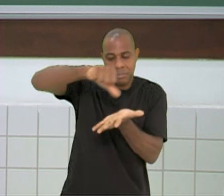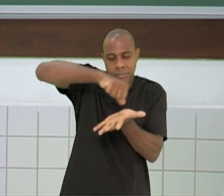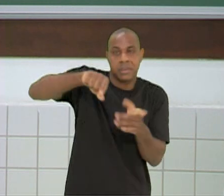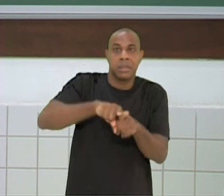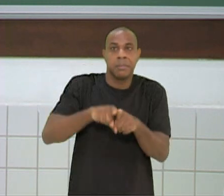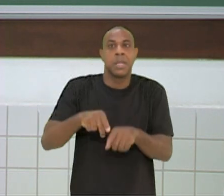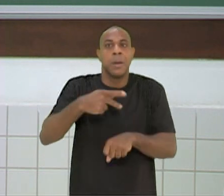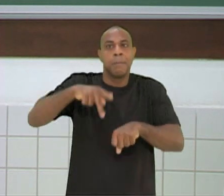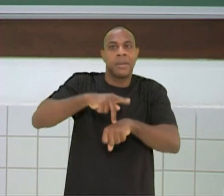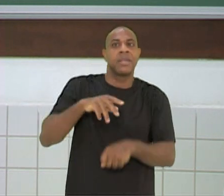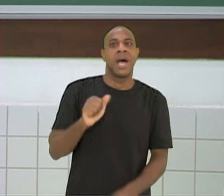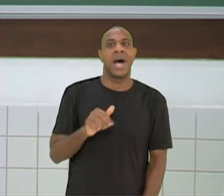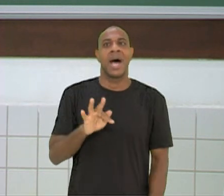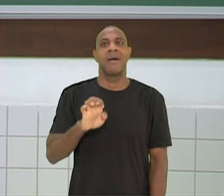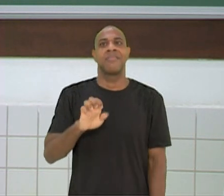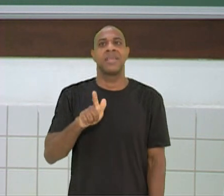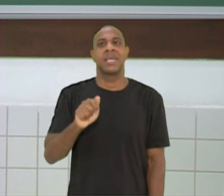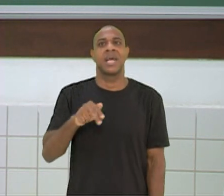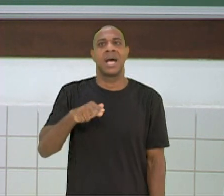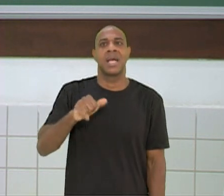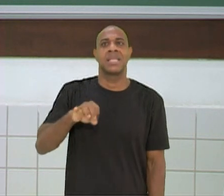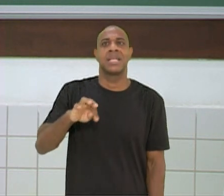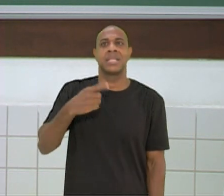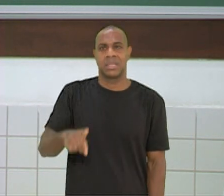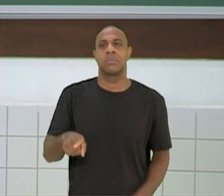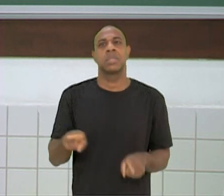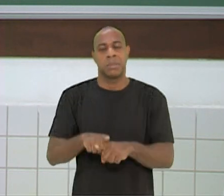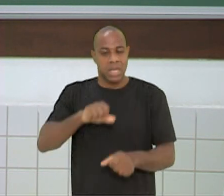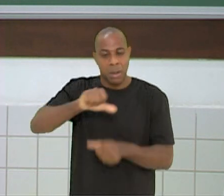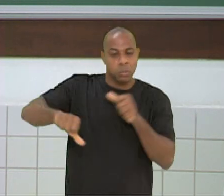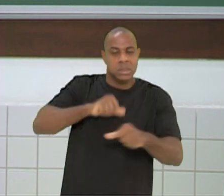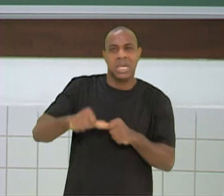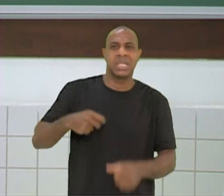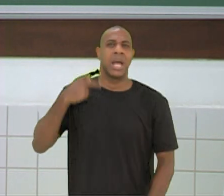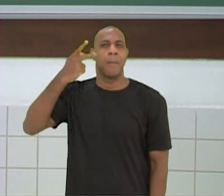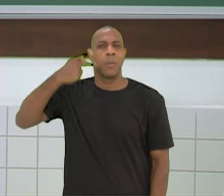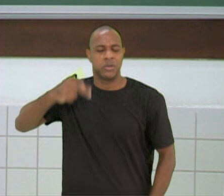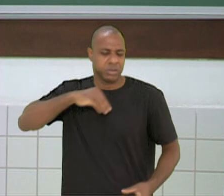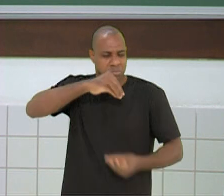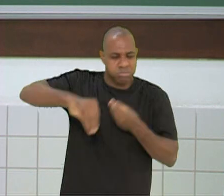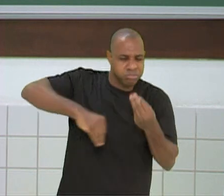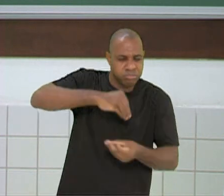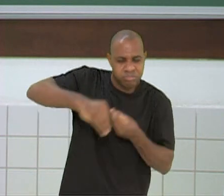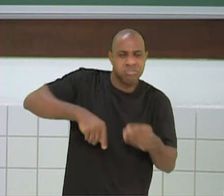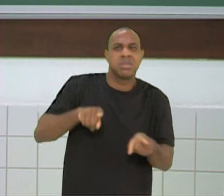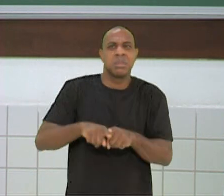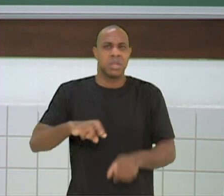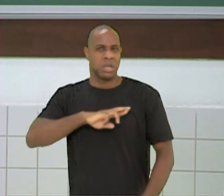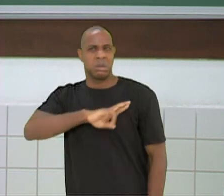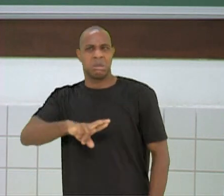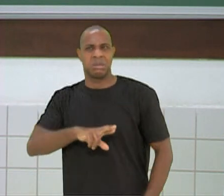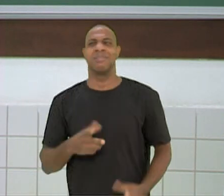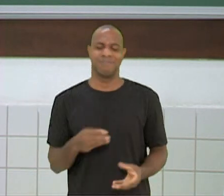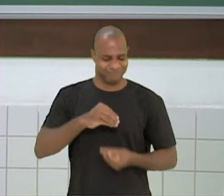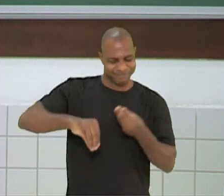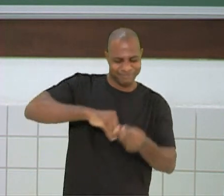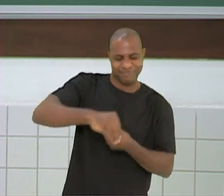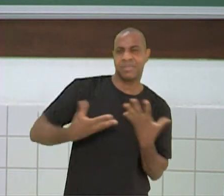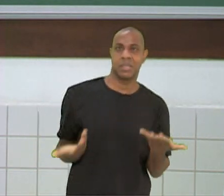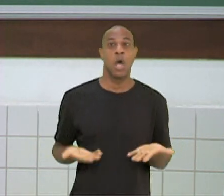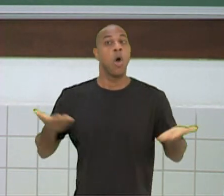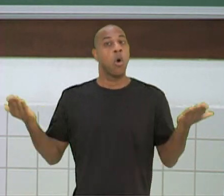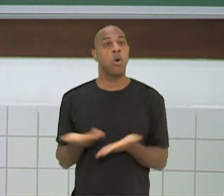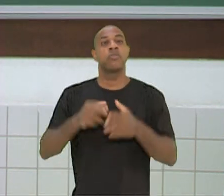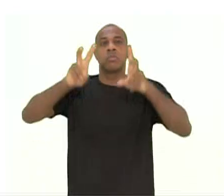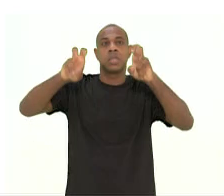Afeganistão, dessas mudanças políticas radicais misturadas aí ao extremismo religioso. Na aula de